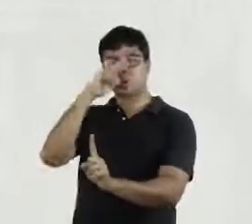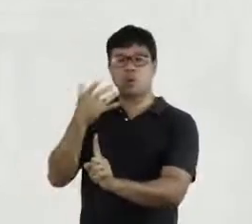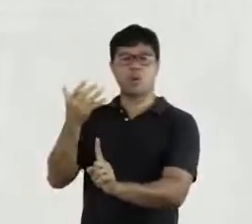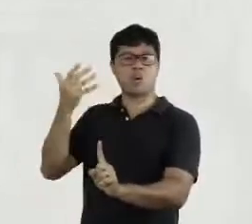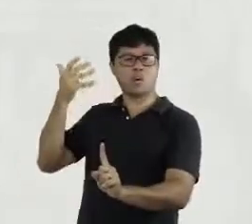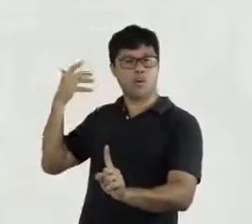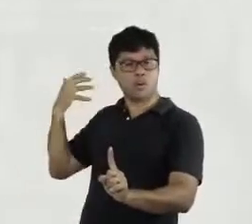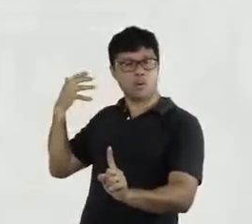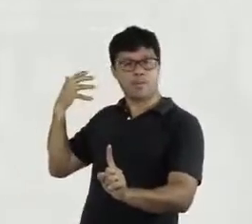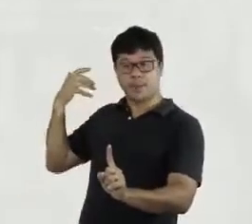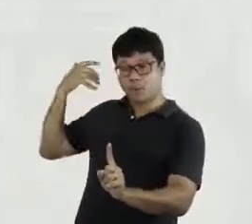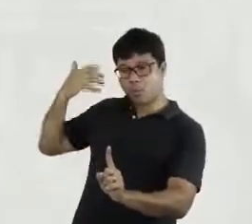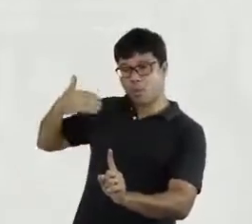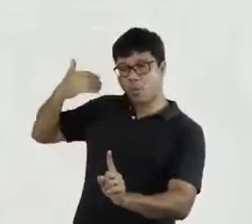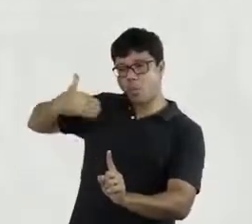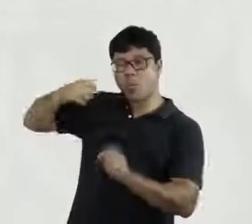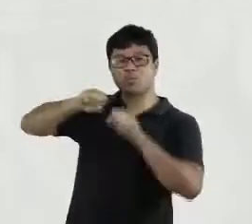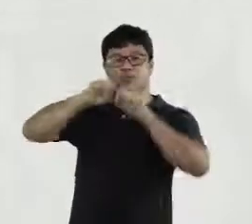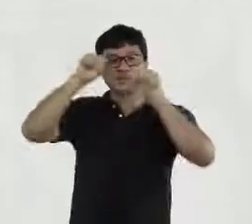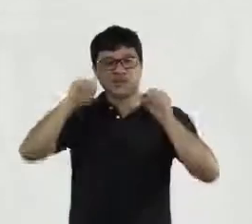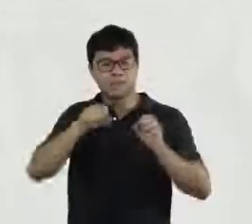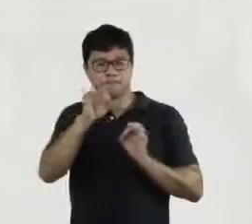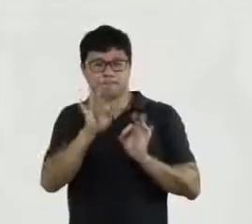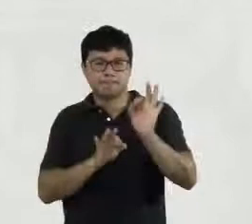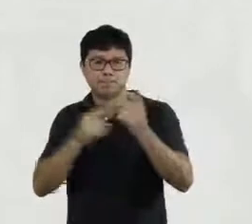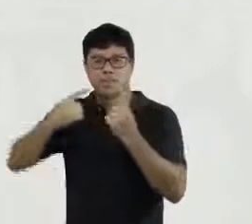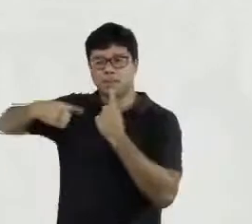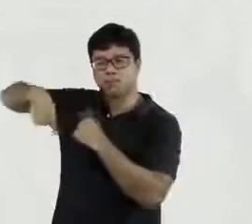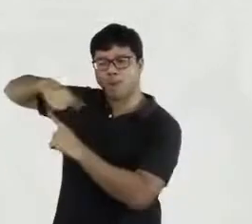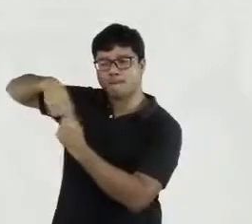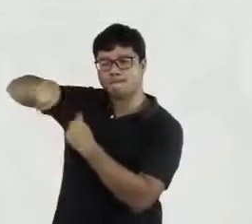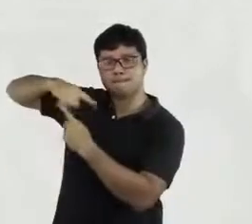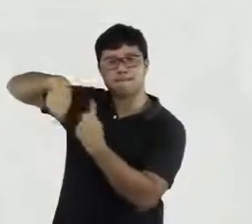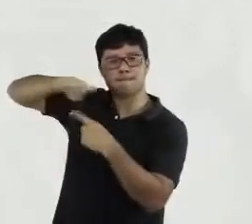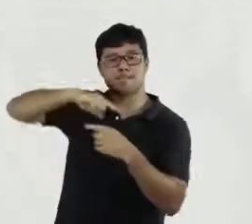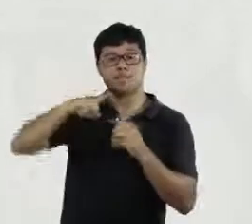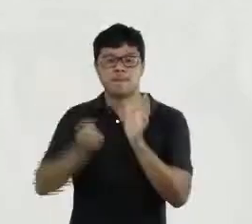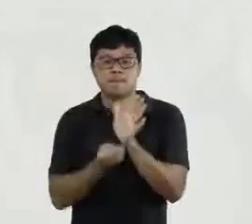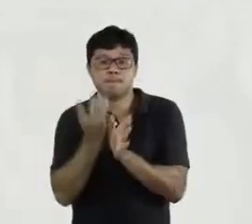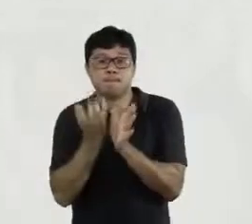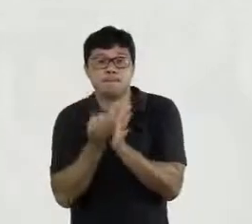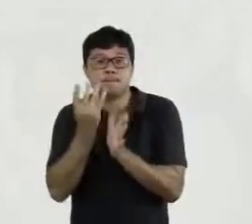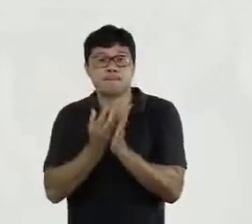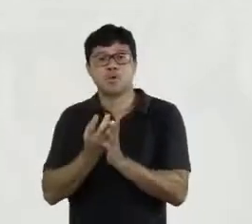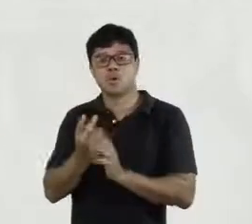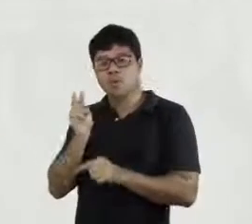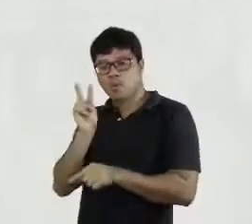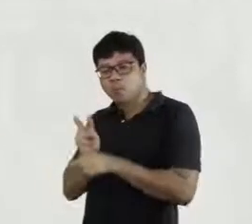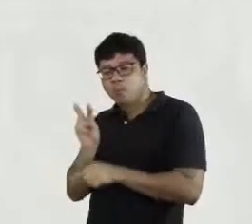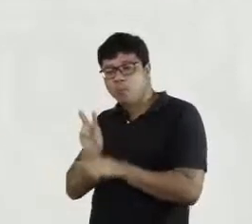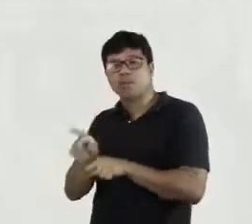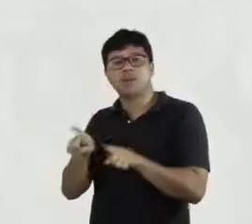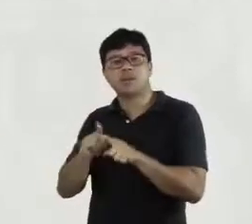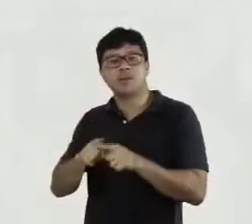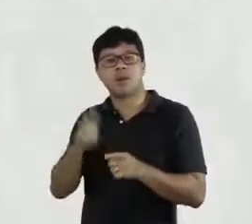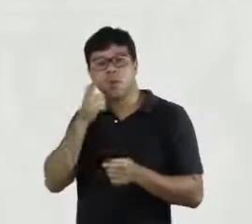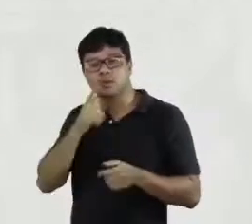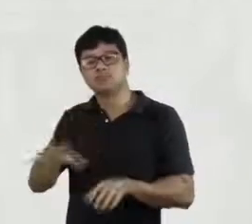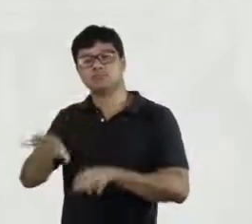histórica, sua sistematização orgânica, sua produção, sua conservação e sua